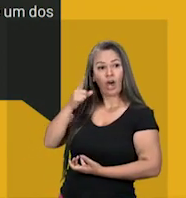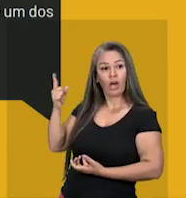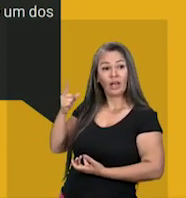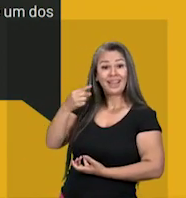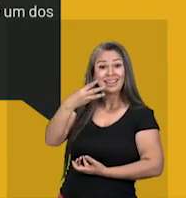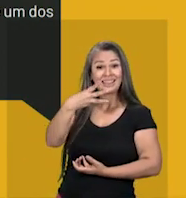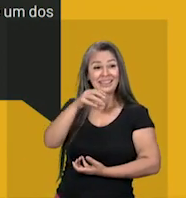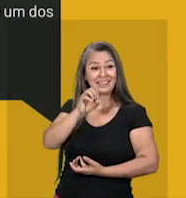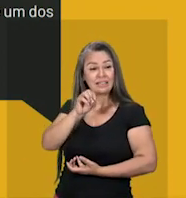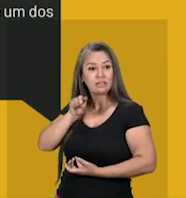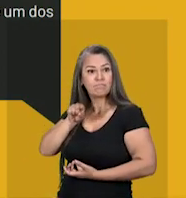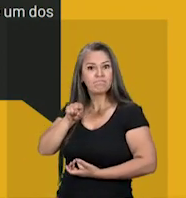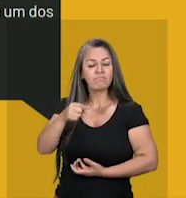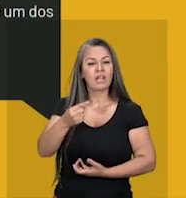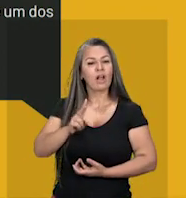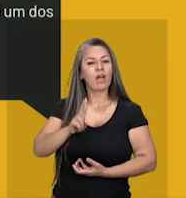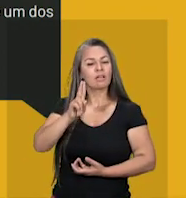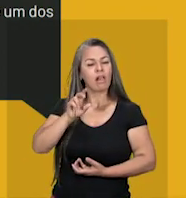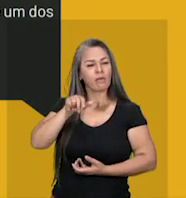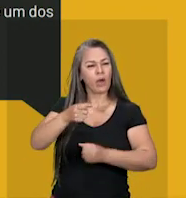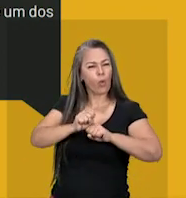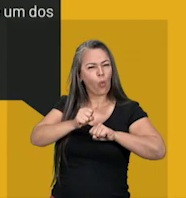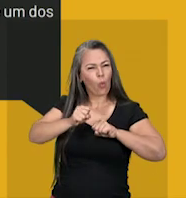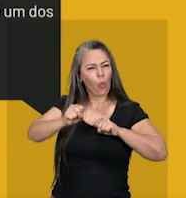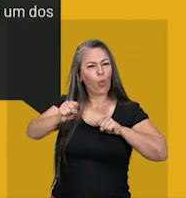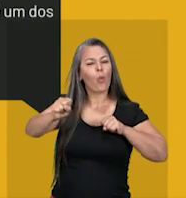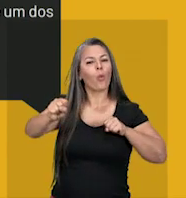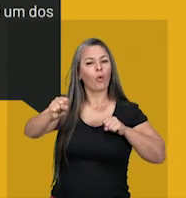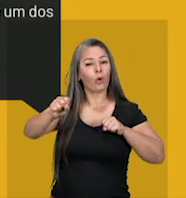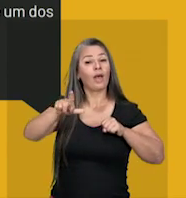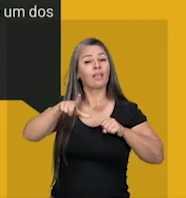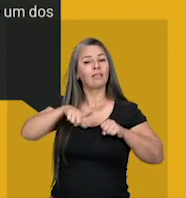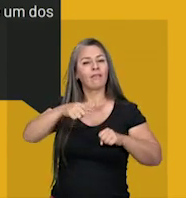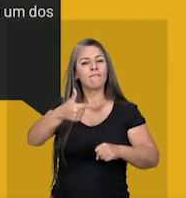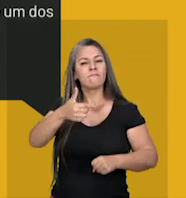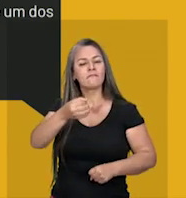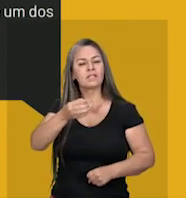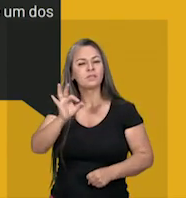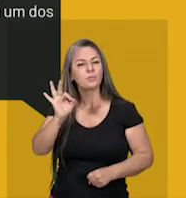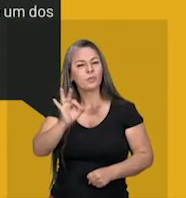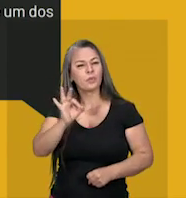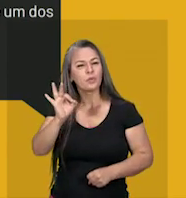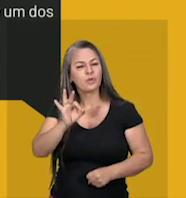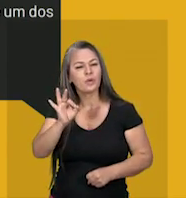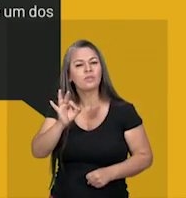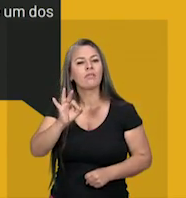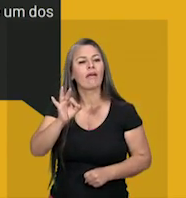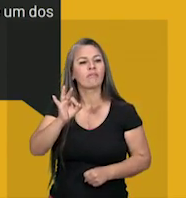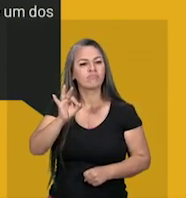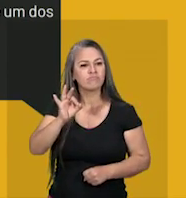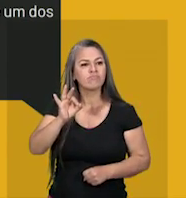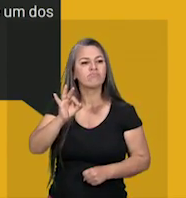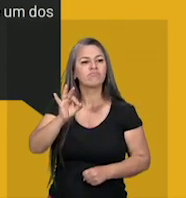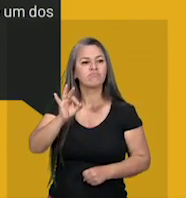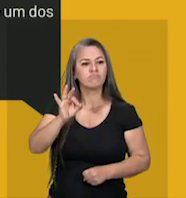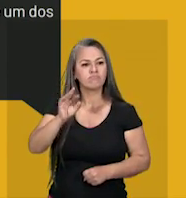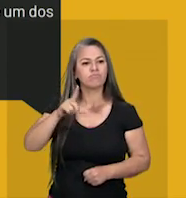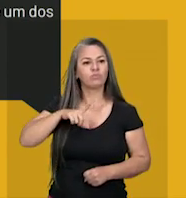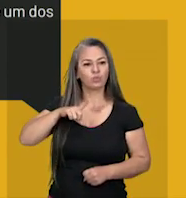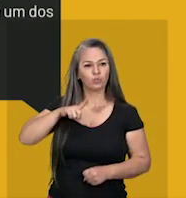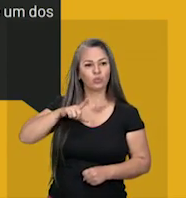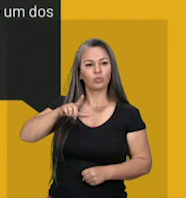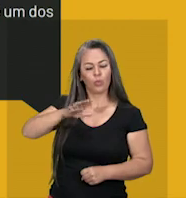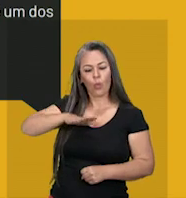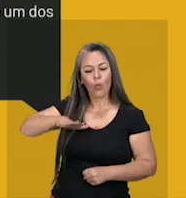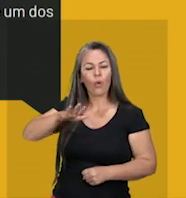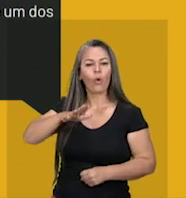ocupando 20,3% da área total da Terra, né? Perde aí, no caso, para o continente asiático, que é o primeiro,